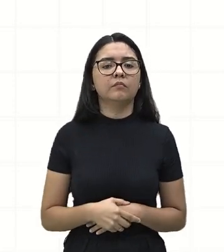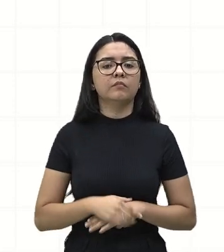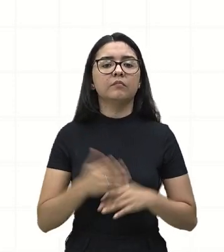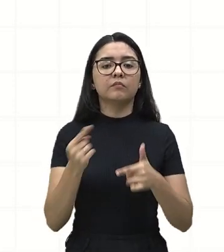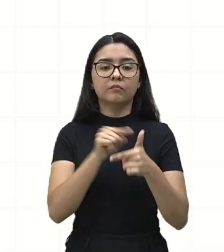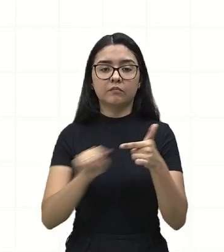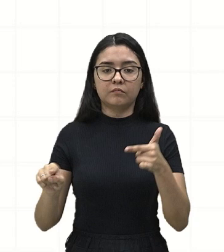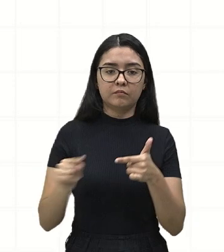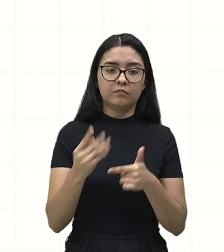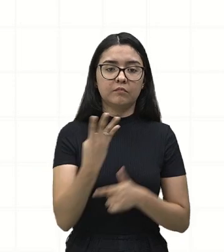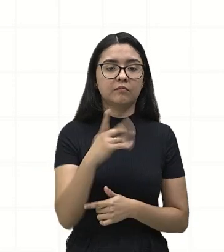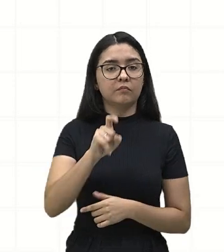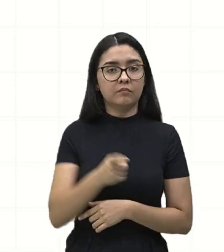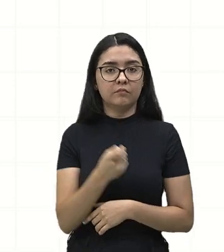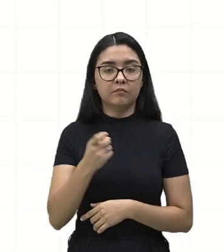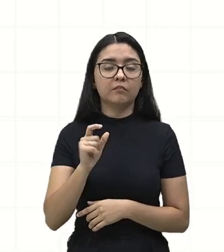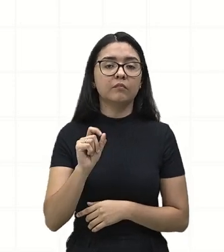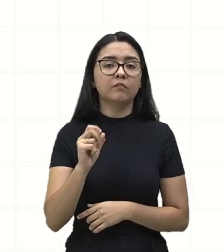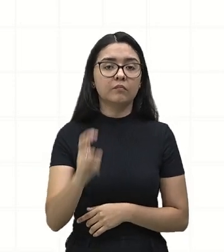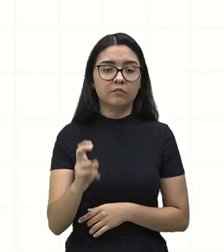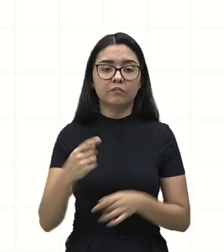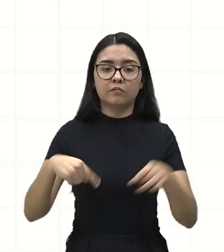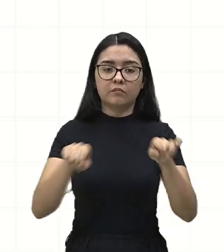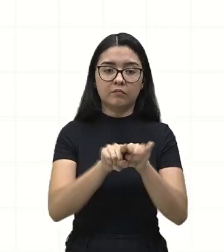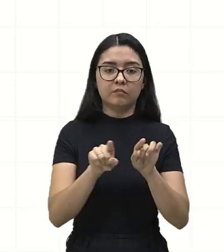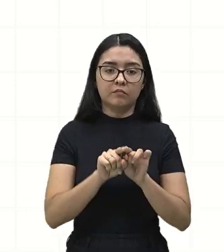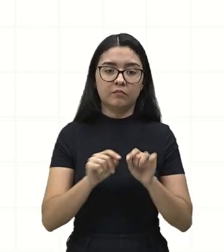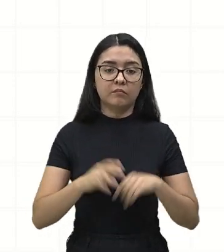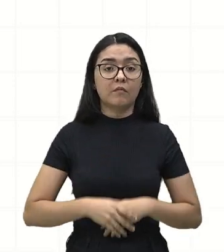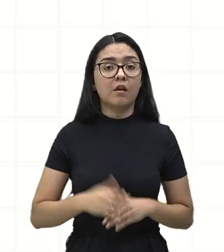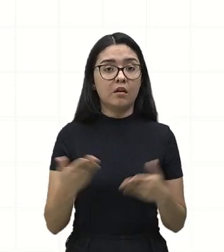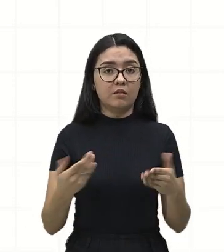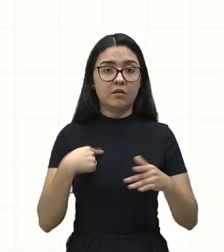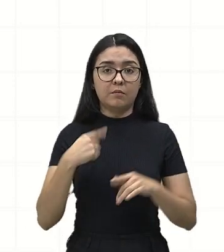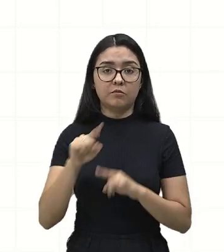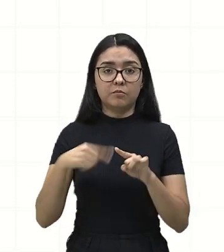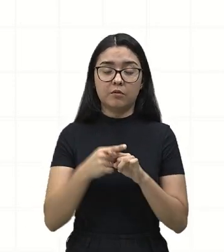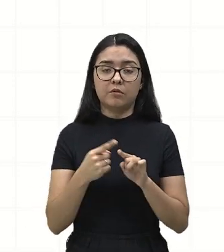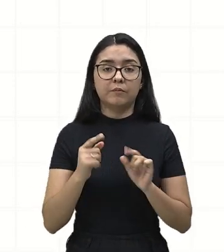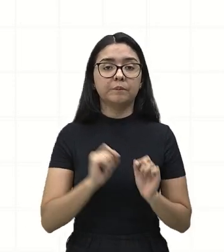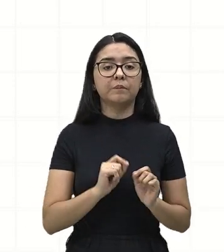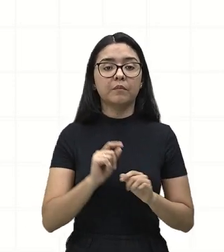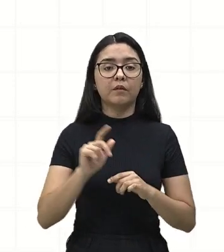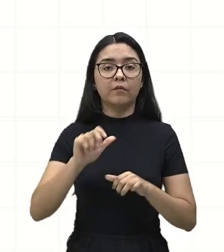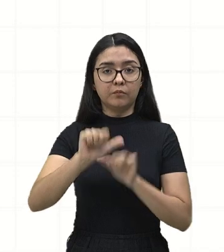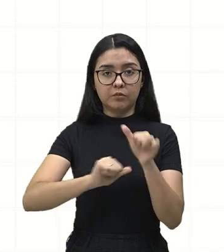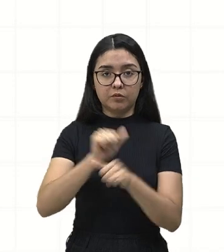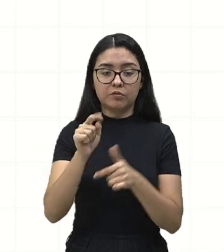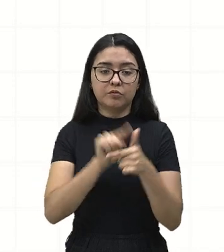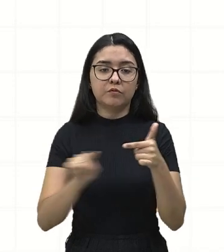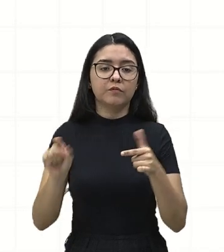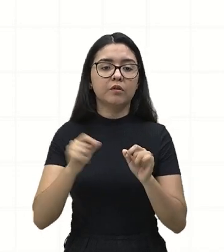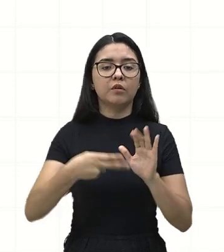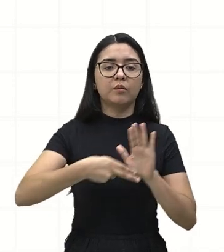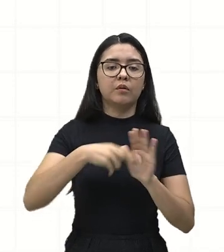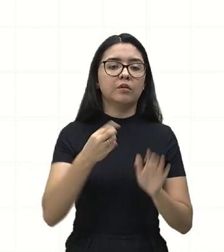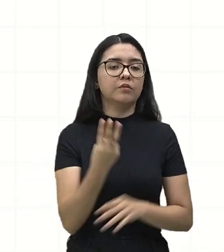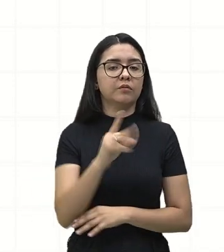por 4,5, né, que esse 4,5 está multiplicando, eu vou passar ele para o outro lado dividindo, vai ser igual